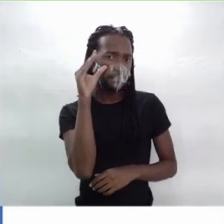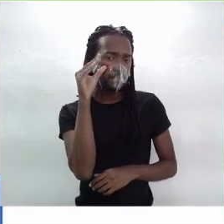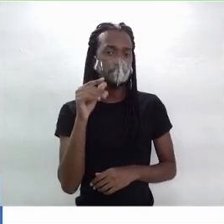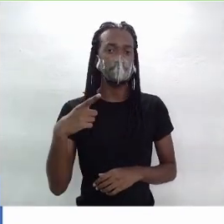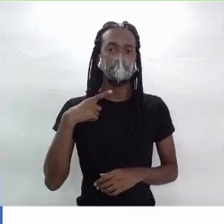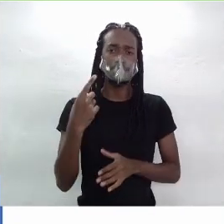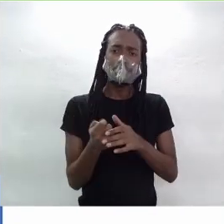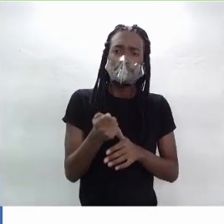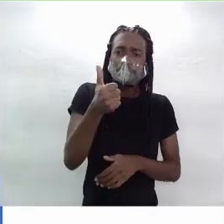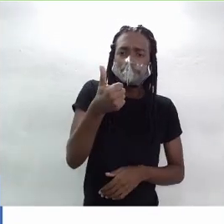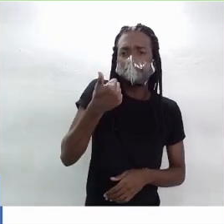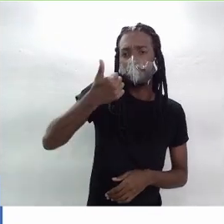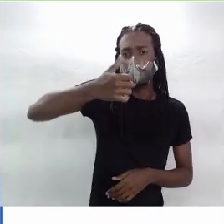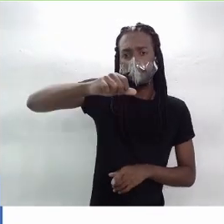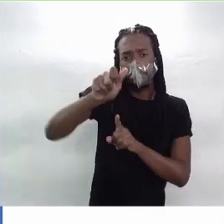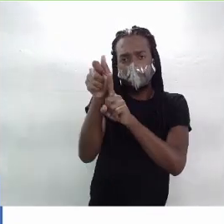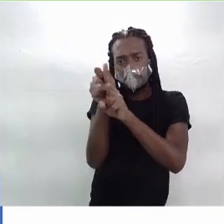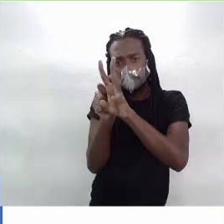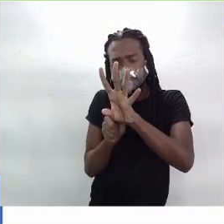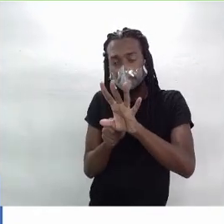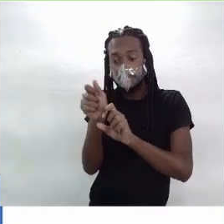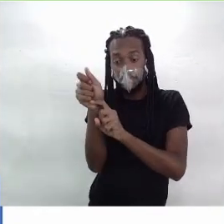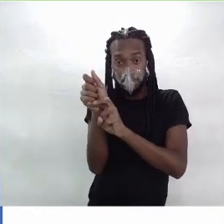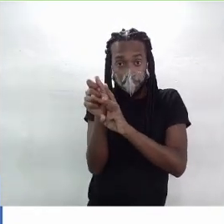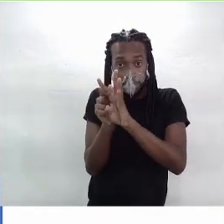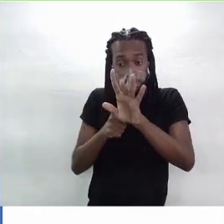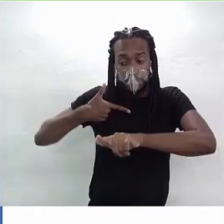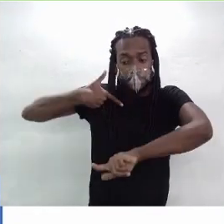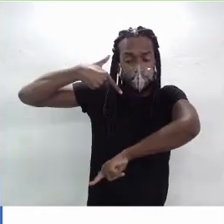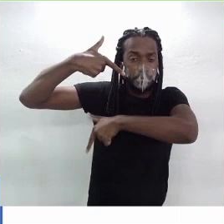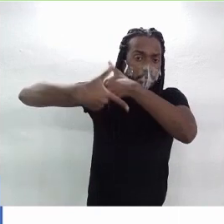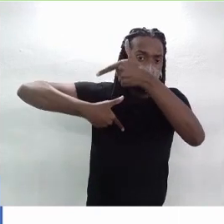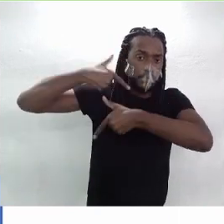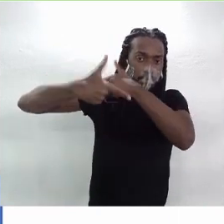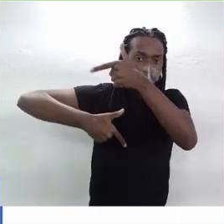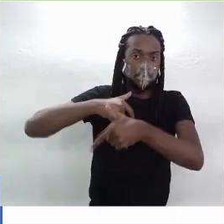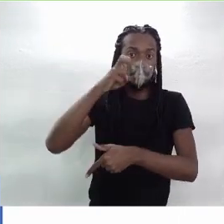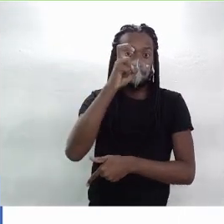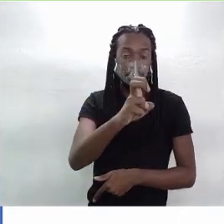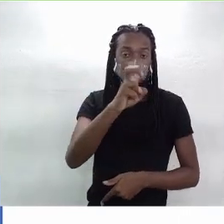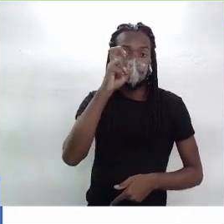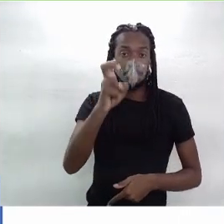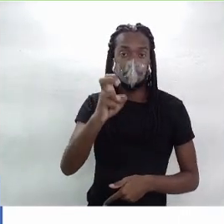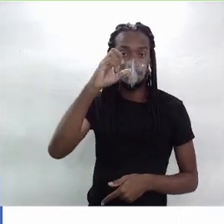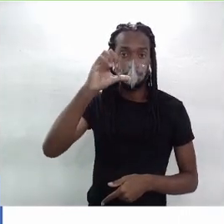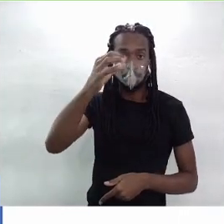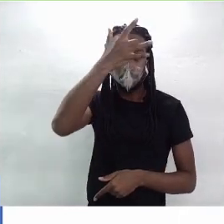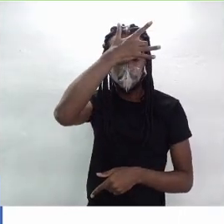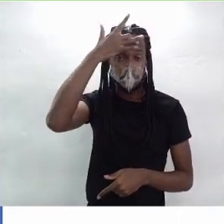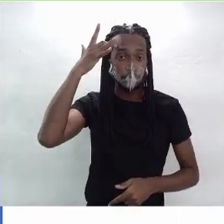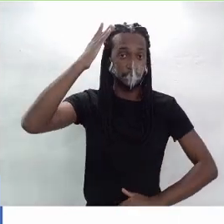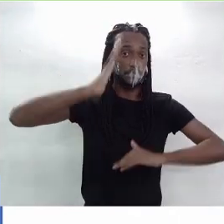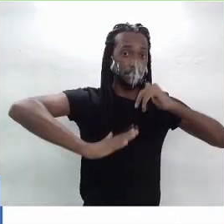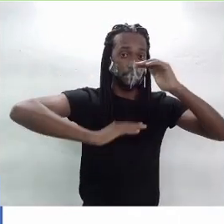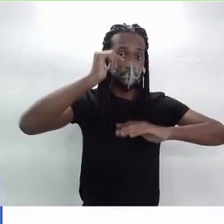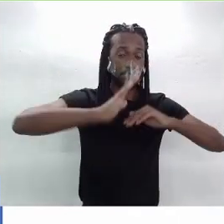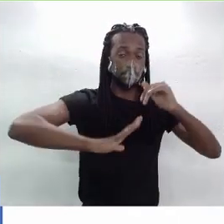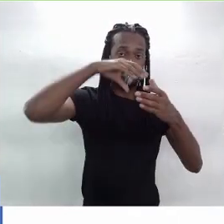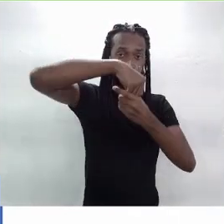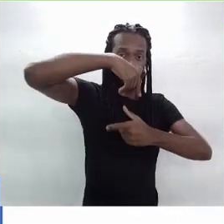quase 19 meses de trabalho de 559